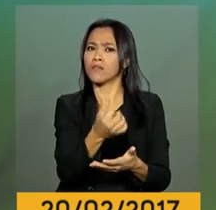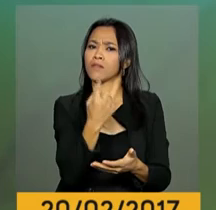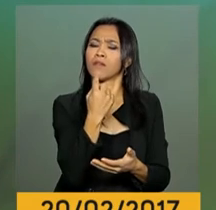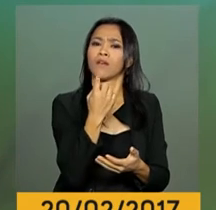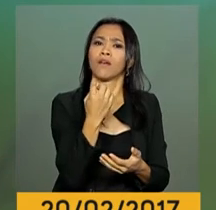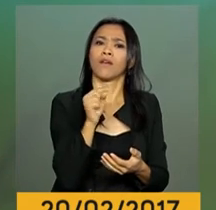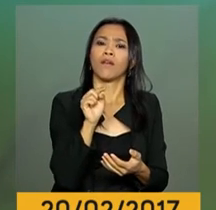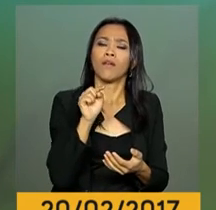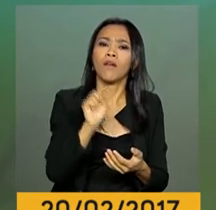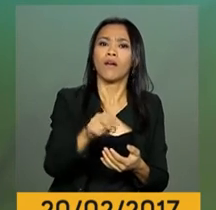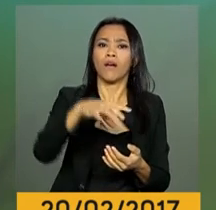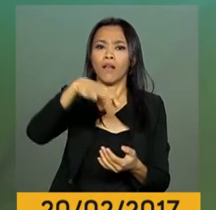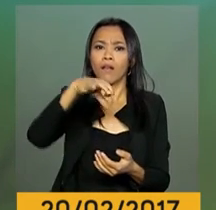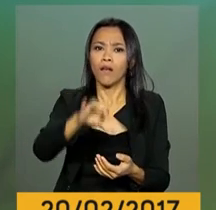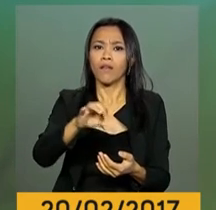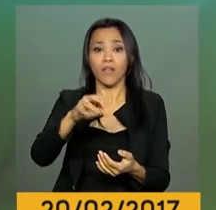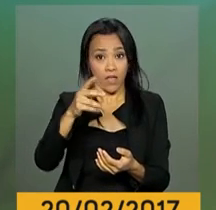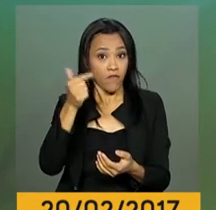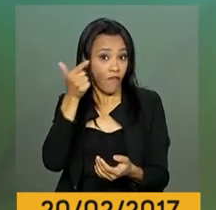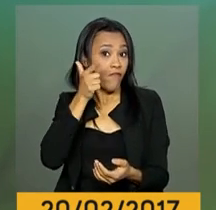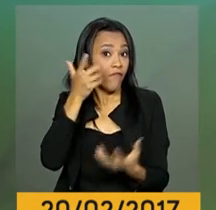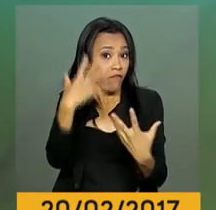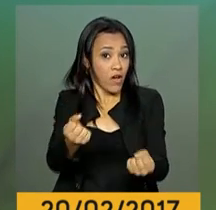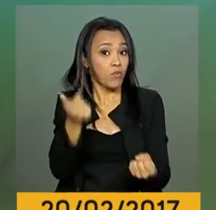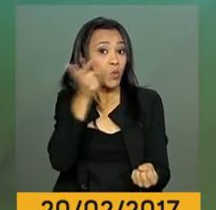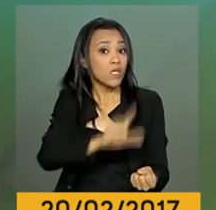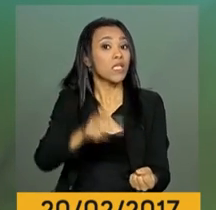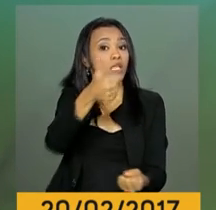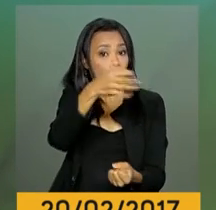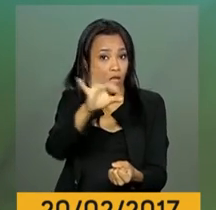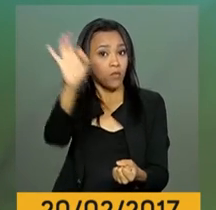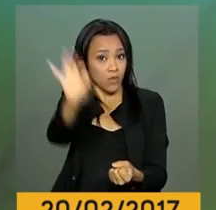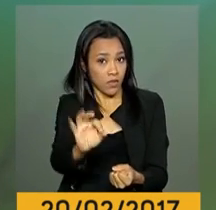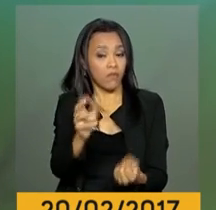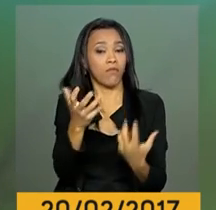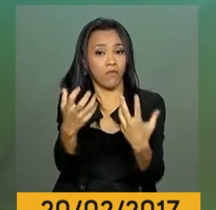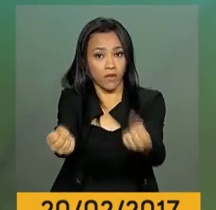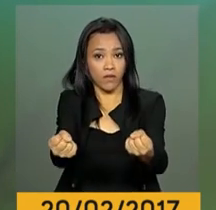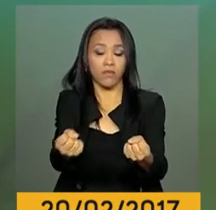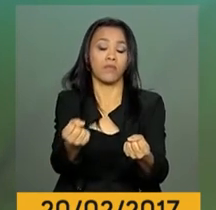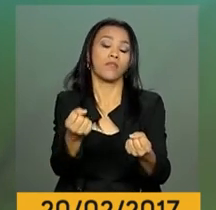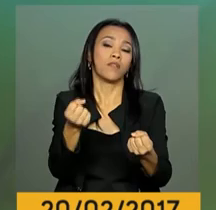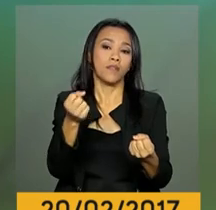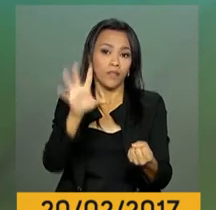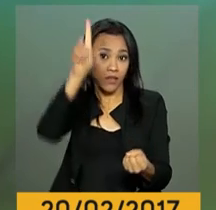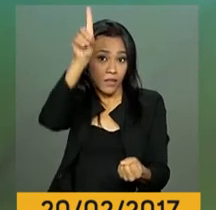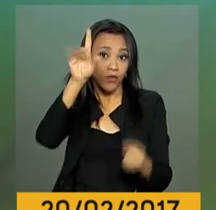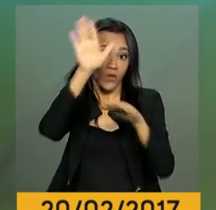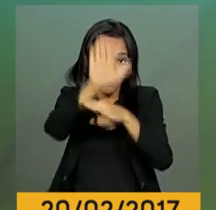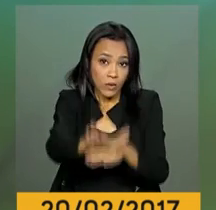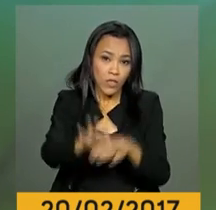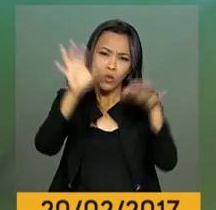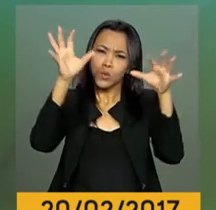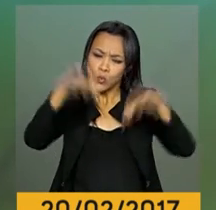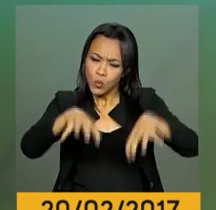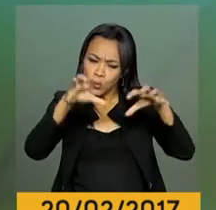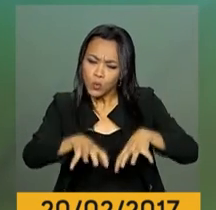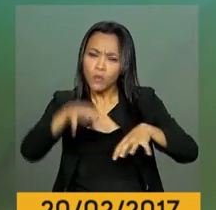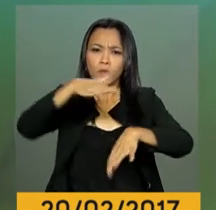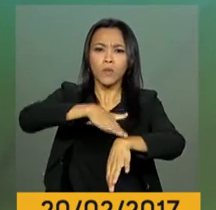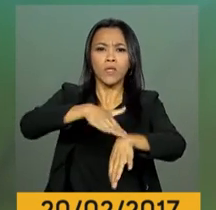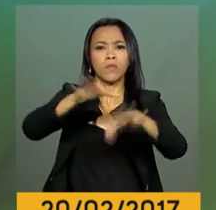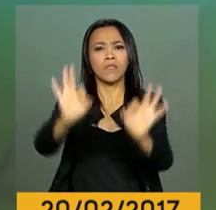próximos anos nós vamos chegar a 10%. E com esse entusiasmo, com Deus ajudando, né, com as chuvas, no tempo certo, etc.,